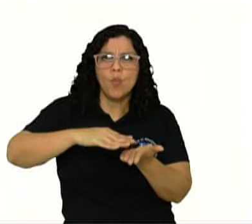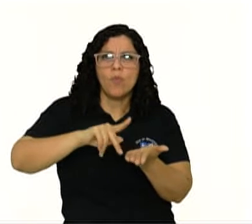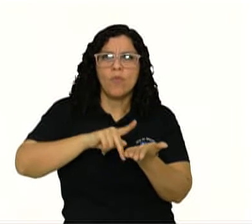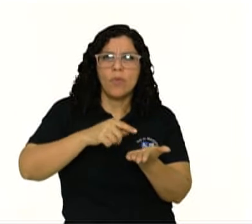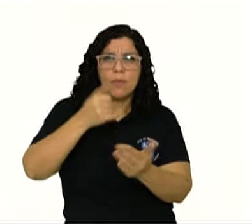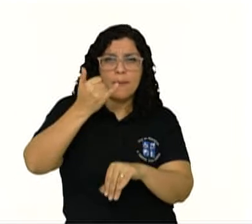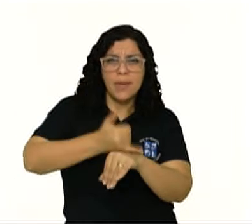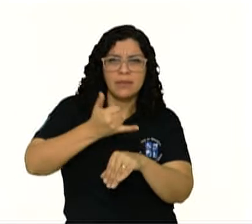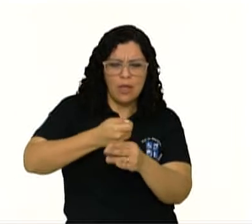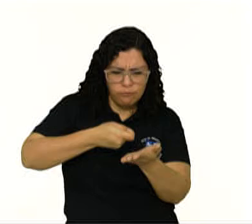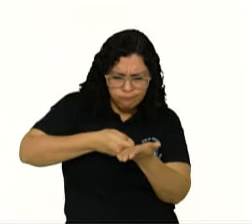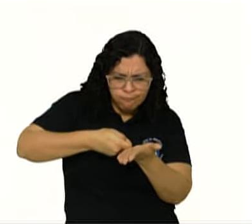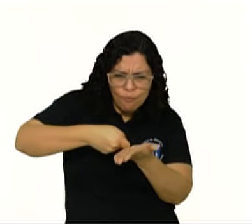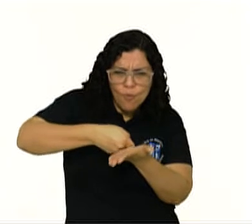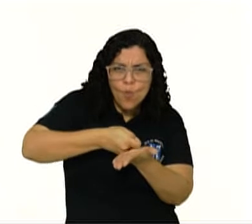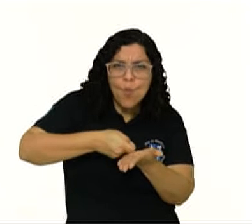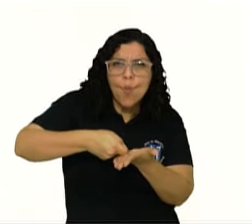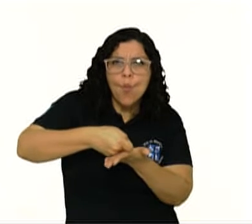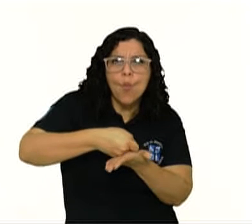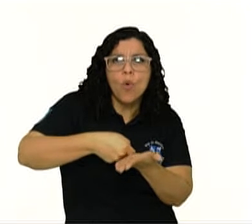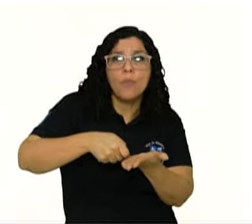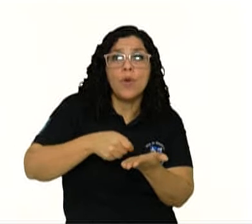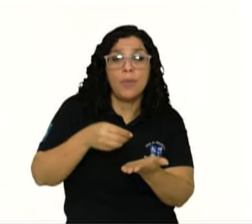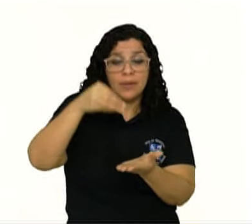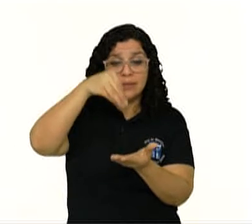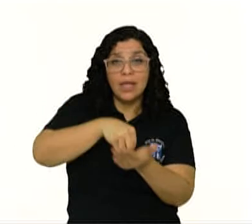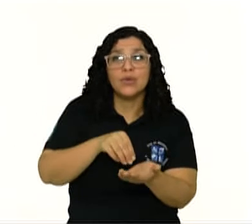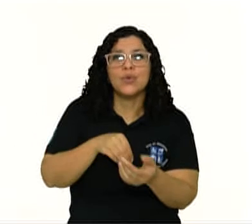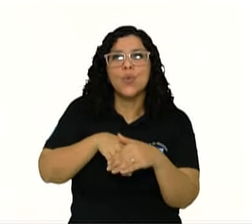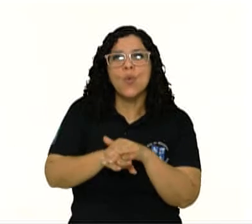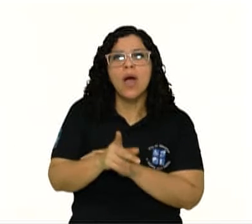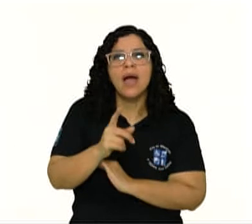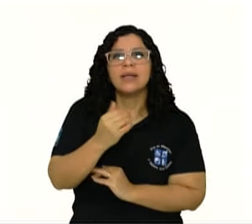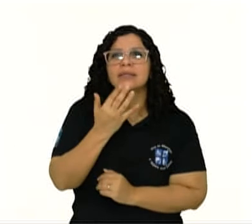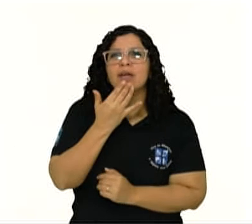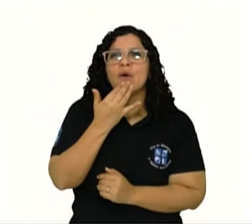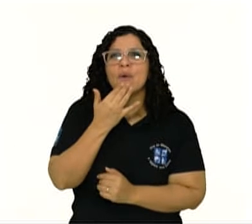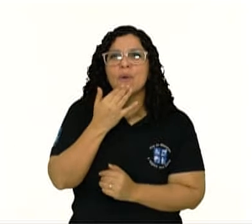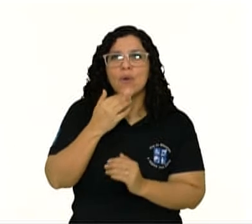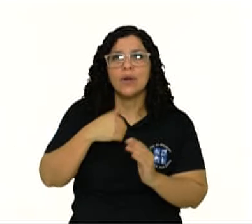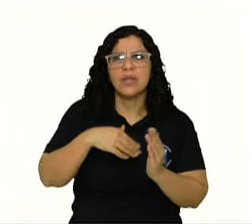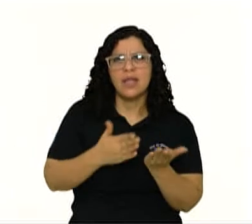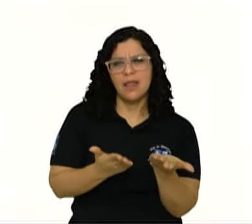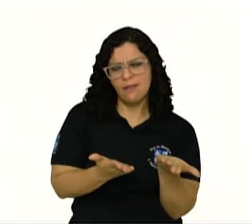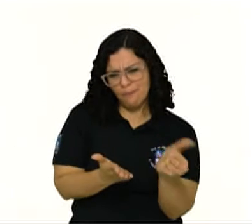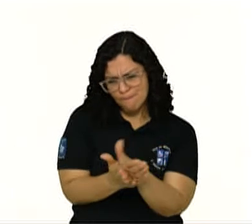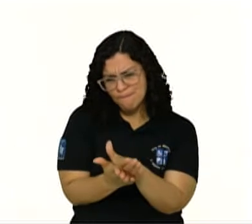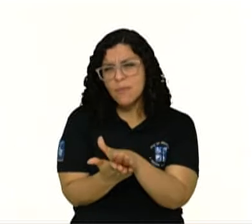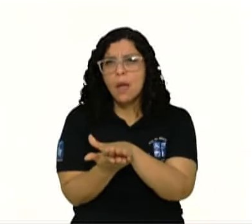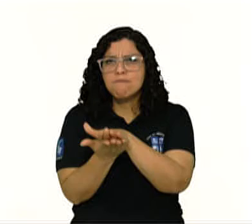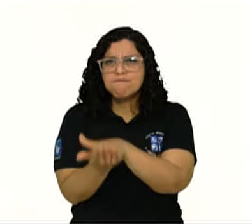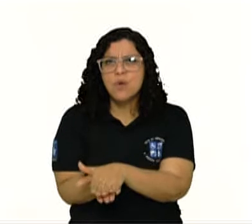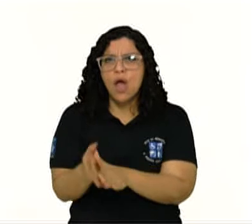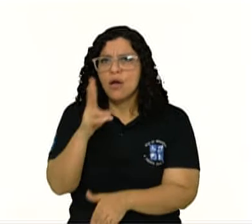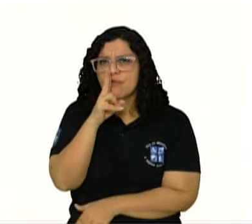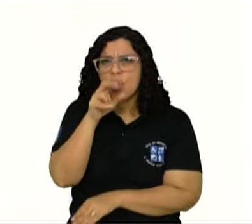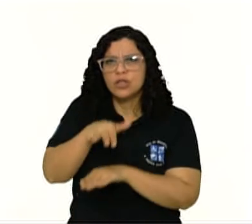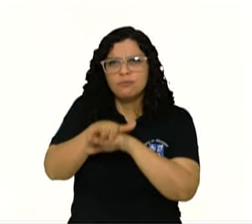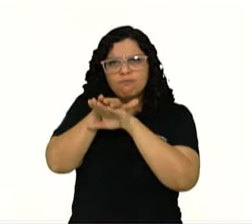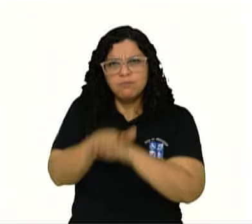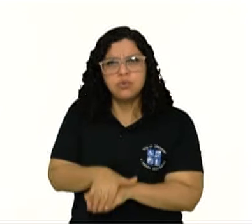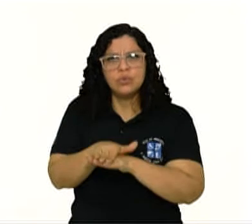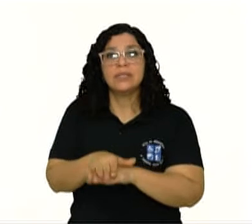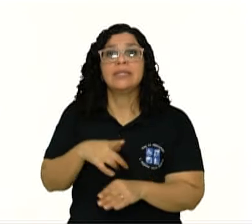de metal para reter a tinta e com forte pressão transfere a imagem para o papel. Então